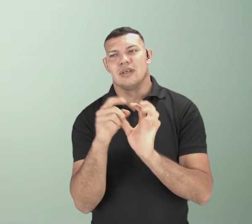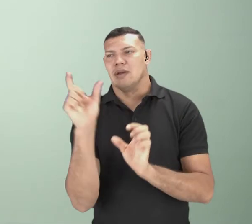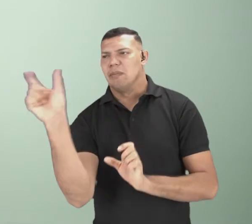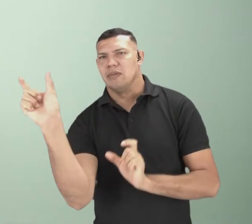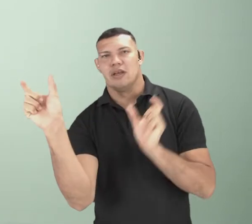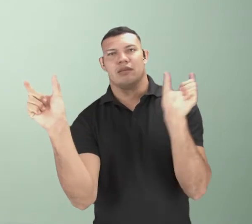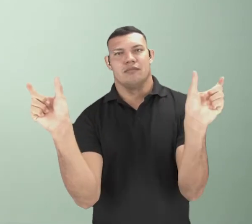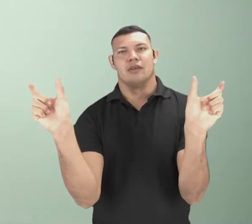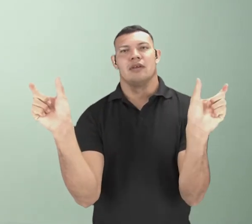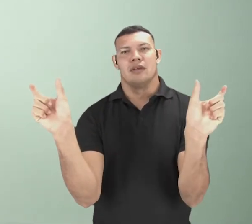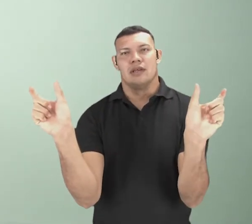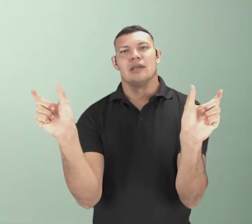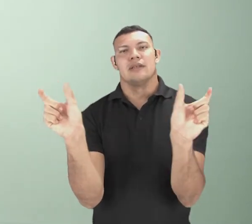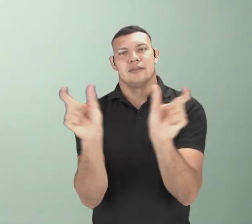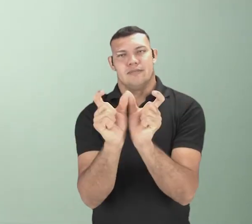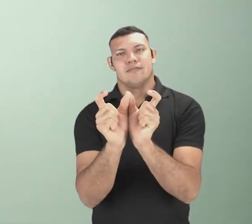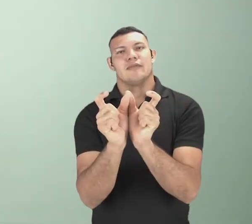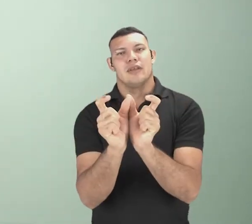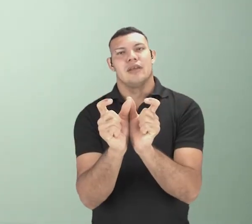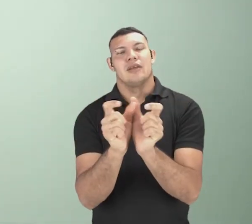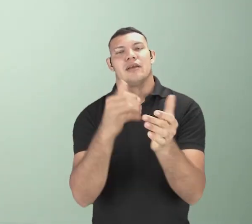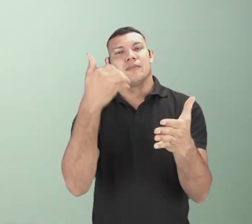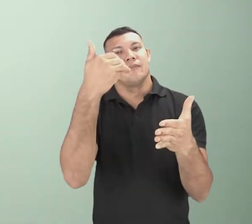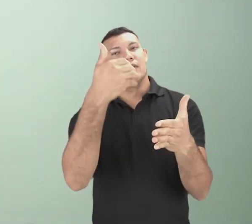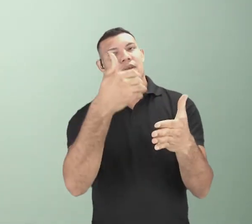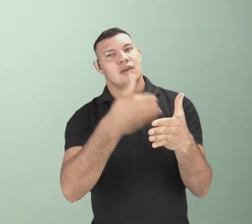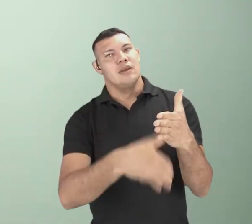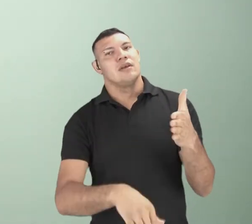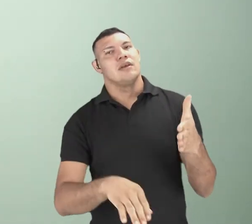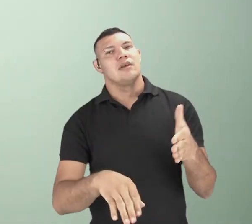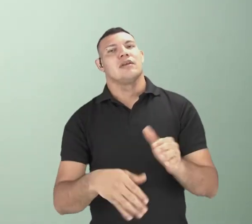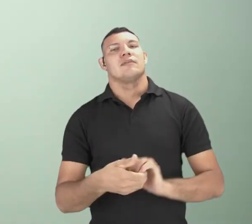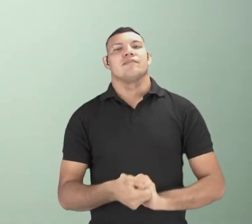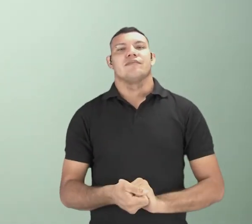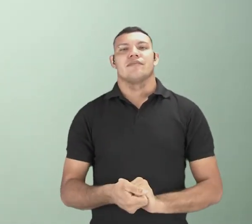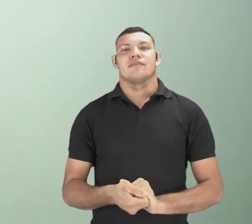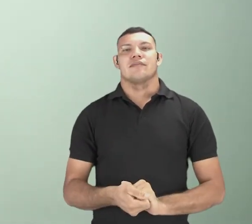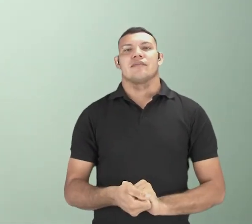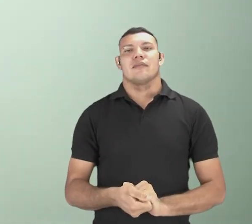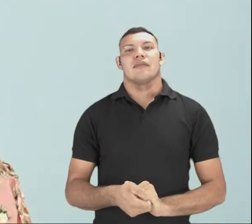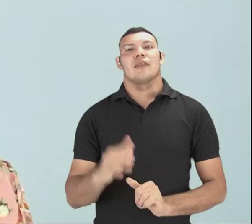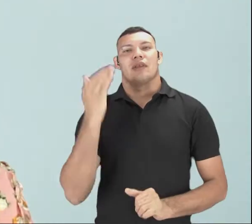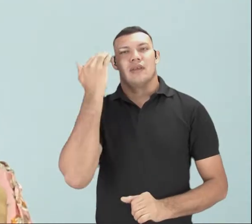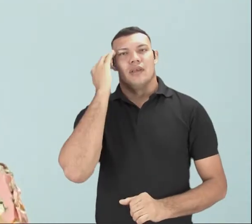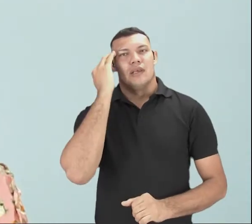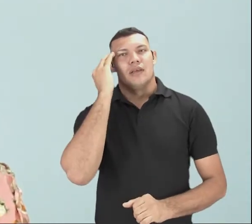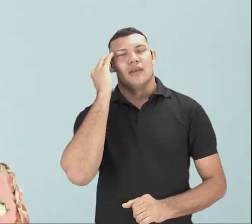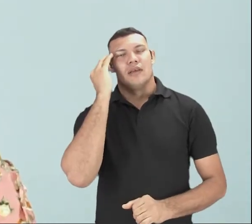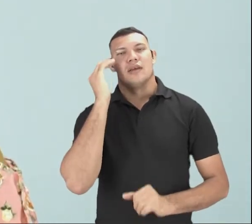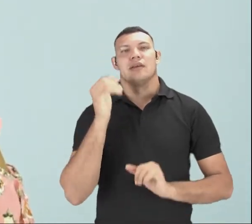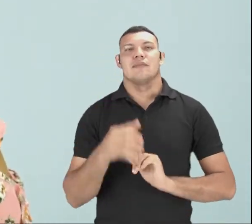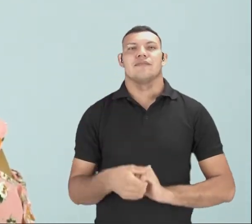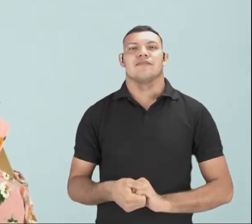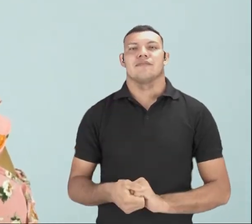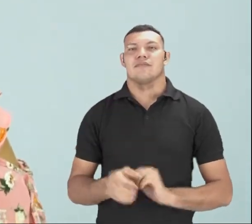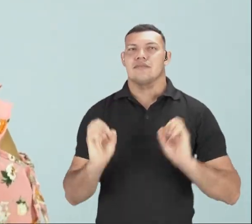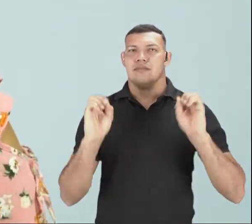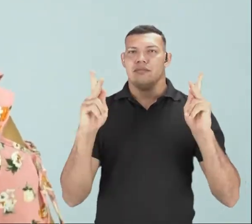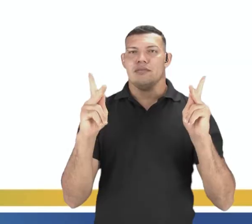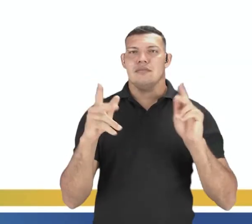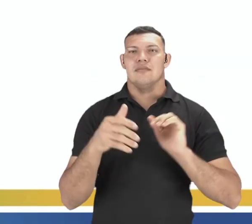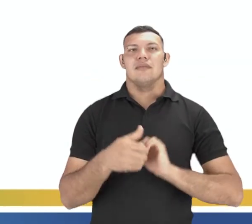palavras, com perdas ou sem perdas. E a aglutinação é quando acontece a perda, ok?